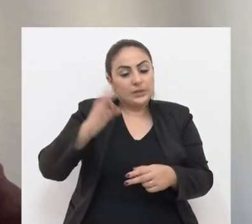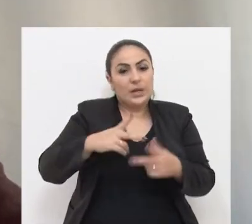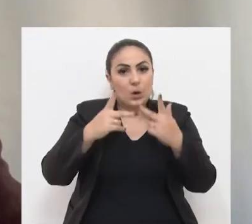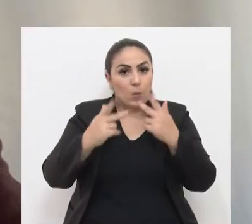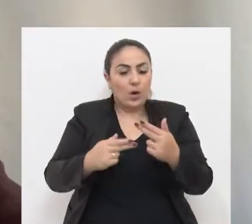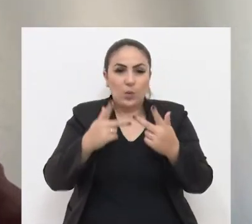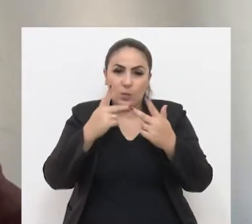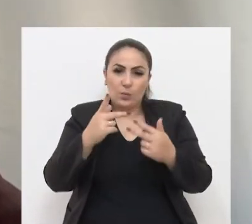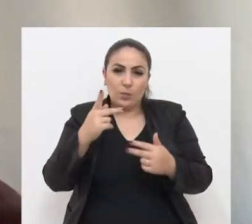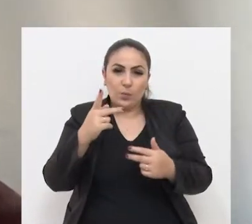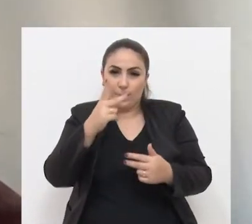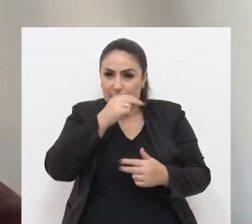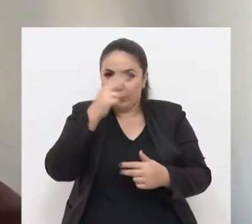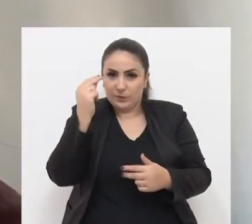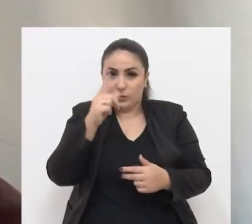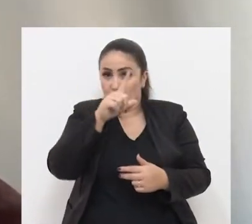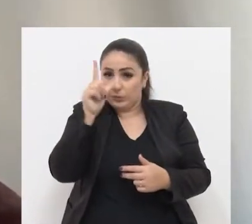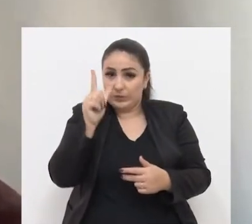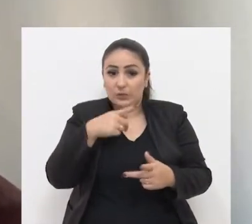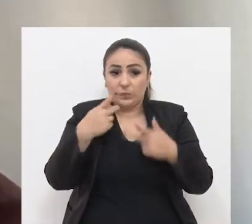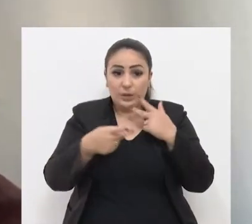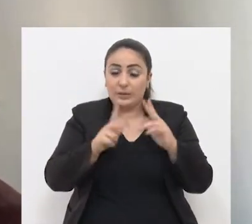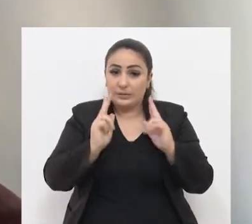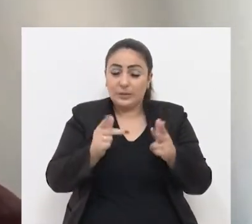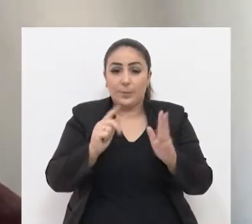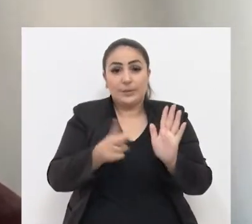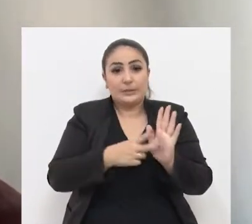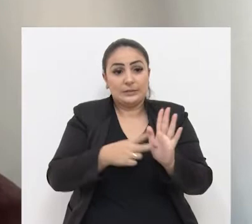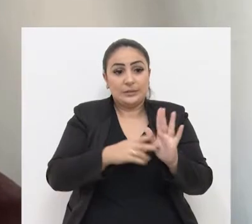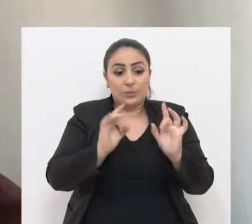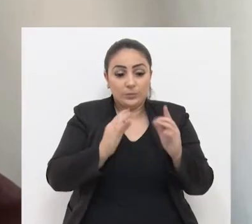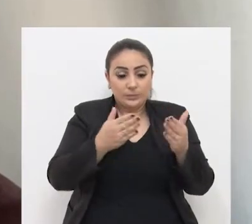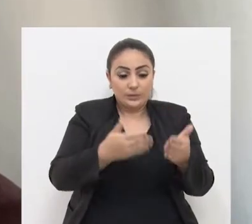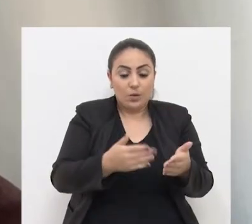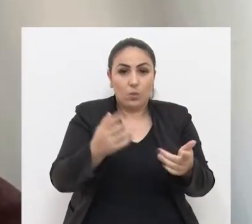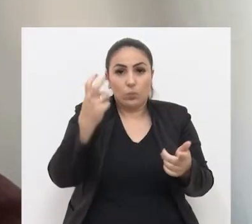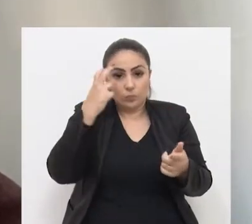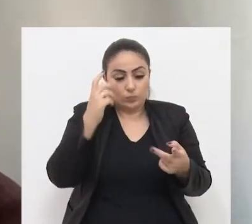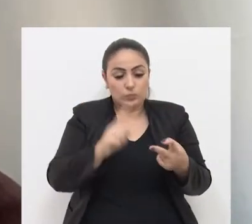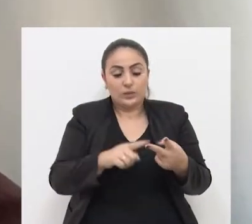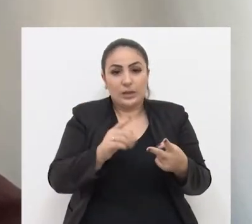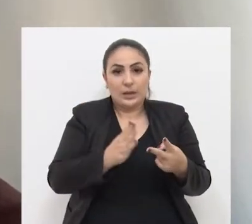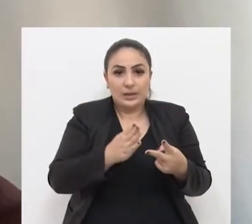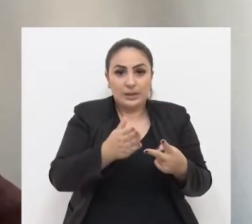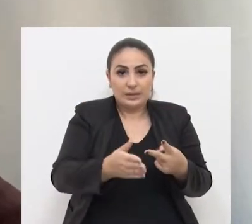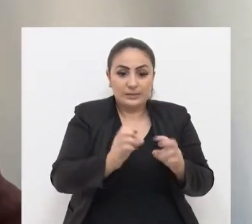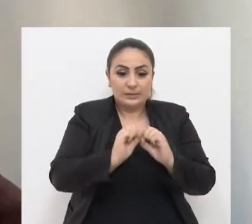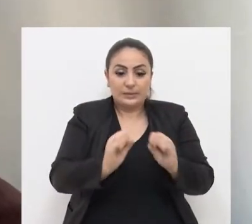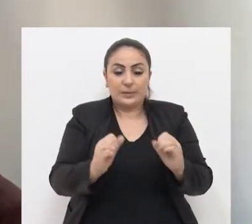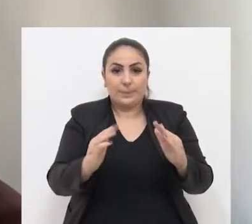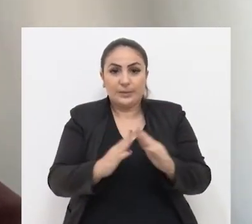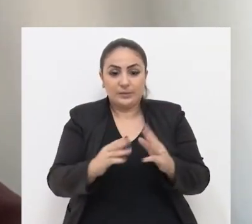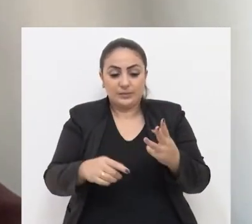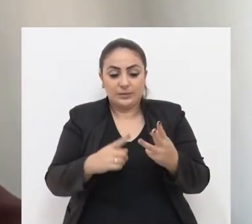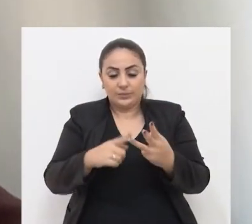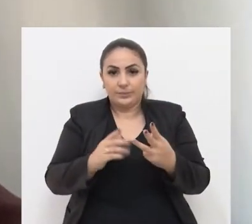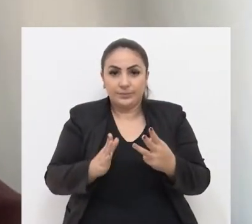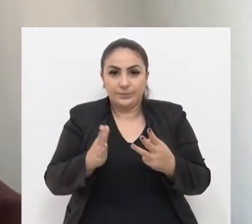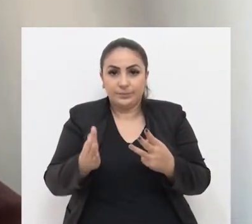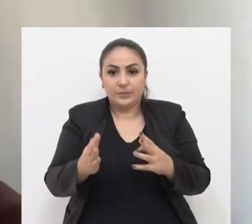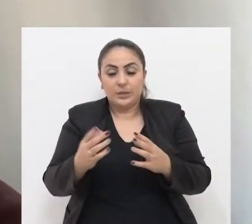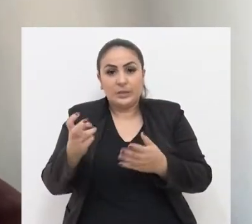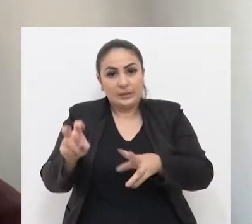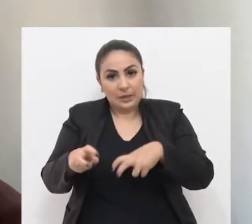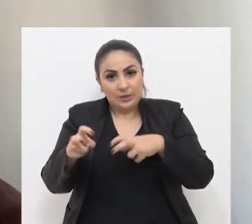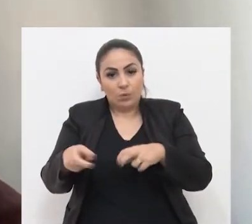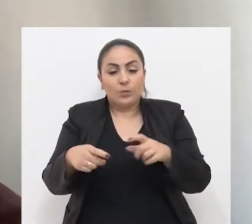percentual, conforme o prefeito Luciano sempre determinou, uma atenção especial à cultura, à Secretaria de Habitação e à Secretaria